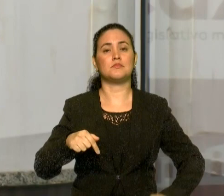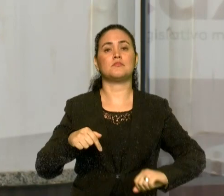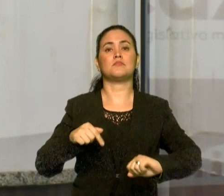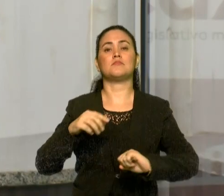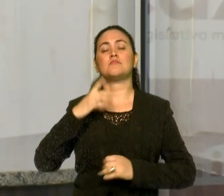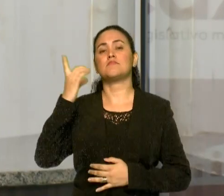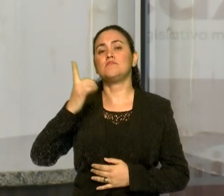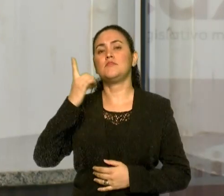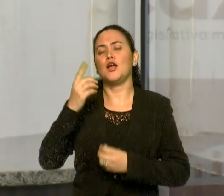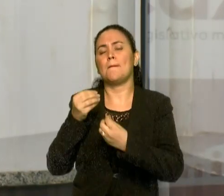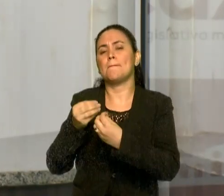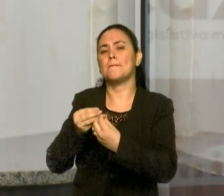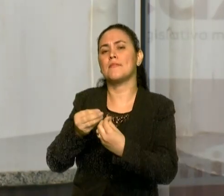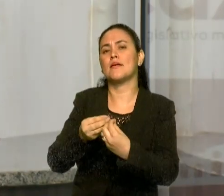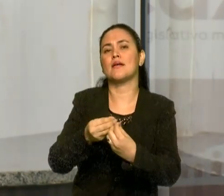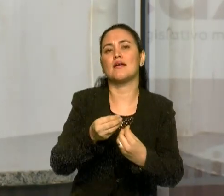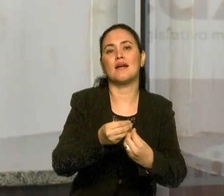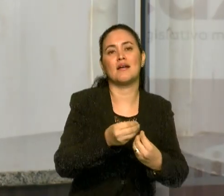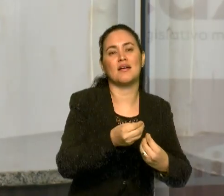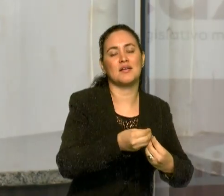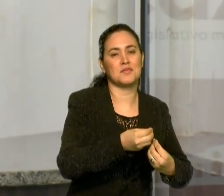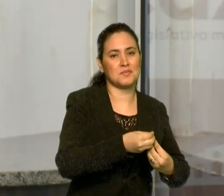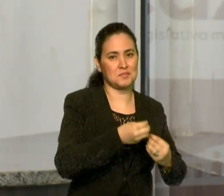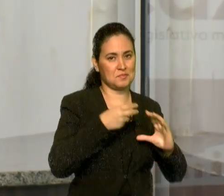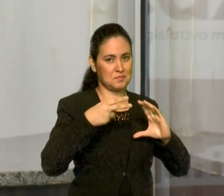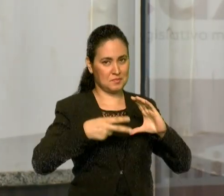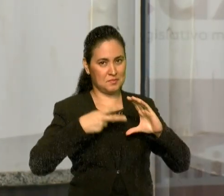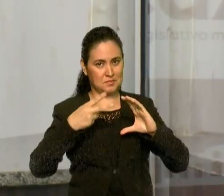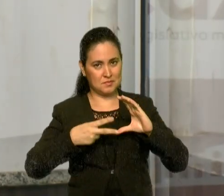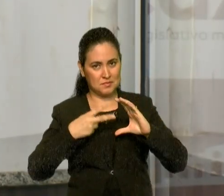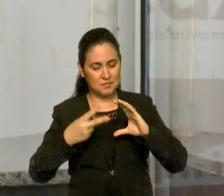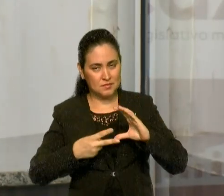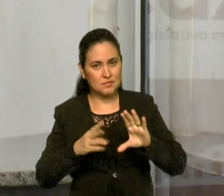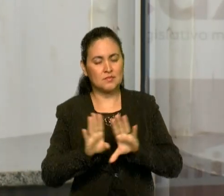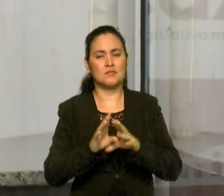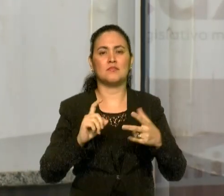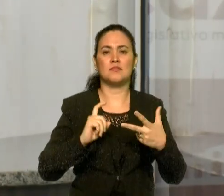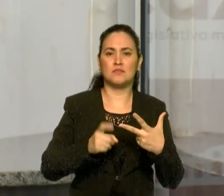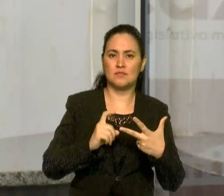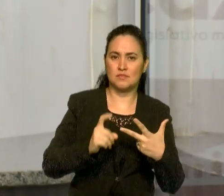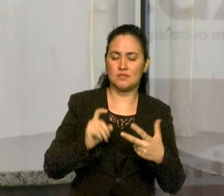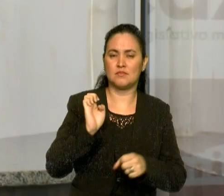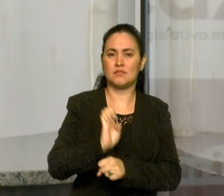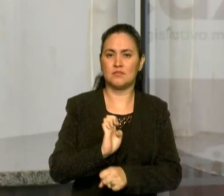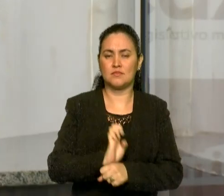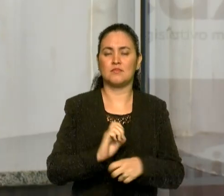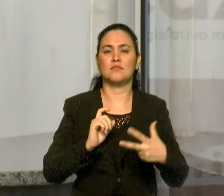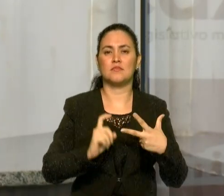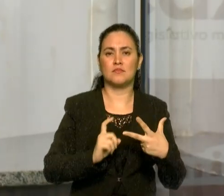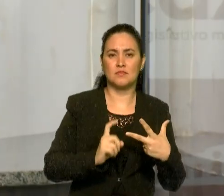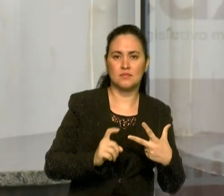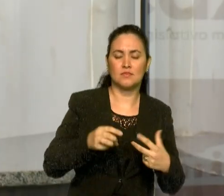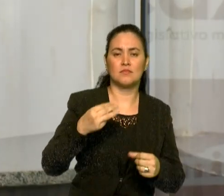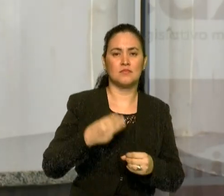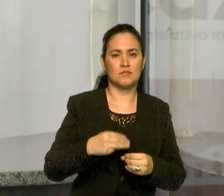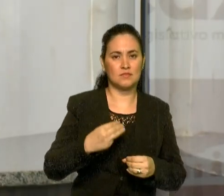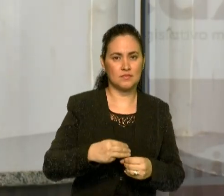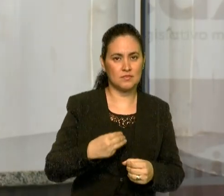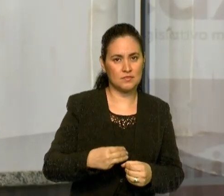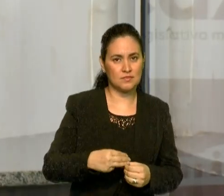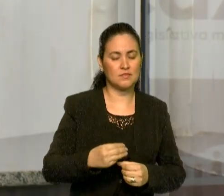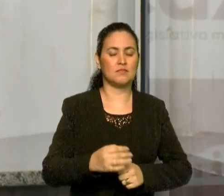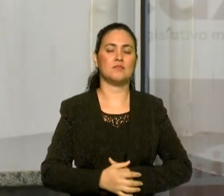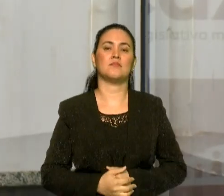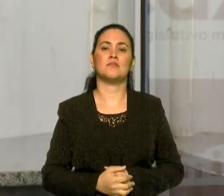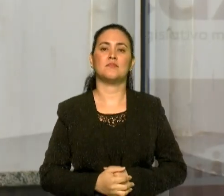cada vez mais unido com os poderes executivos, com o Poder Executivo Estadual, com o Poder Executivo Municipal.